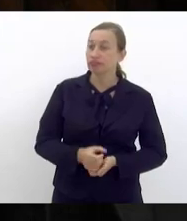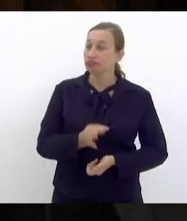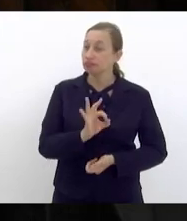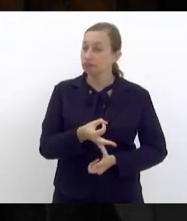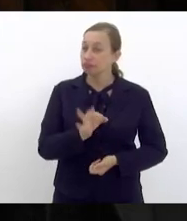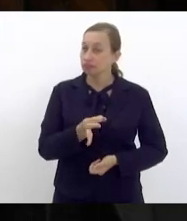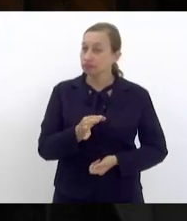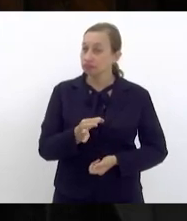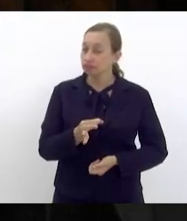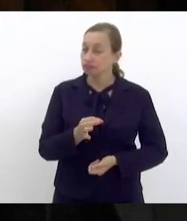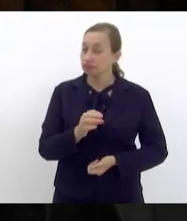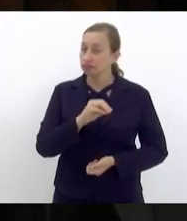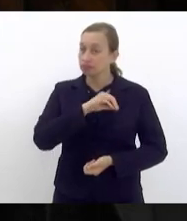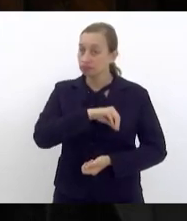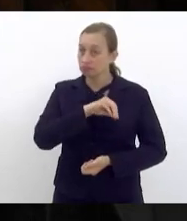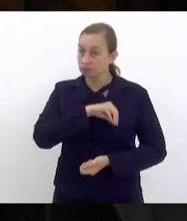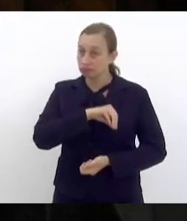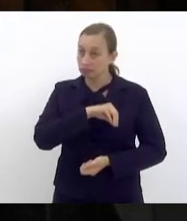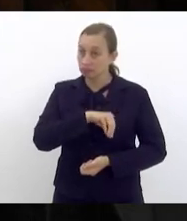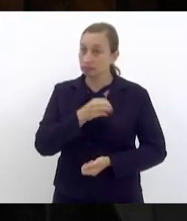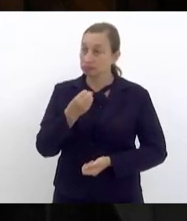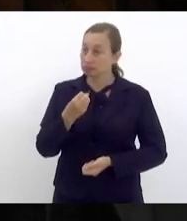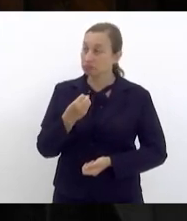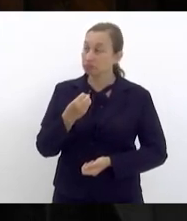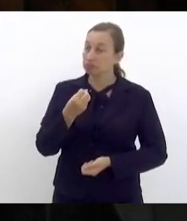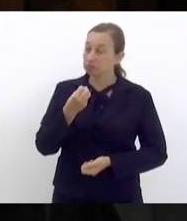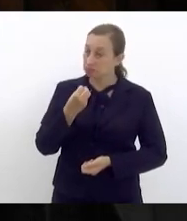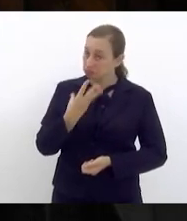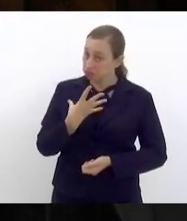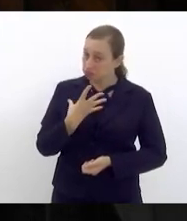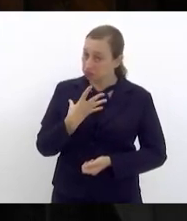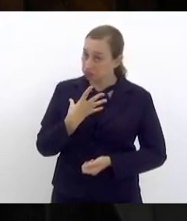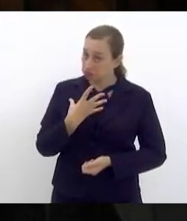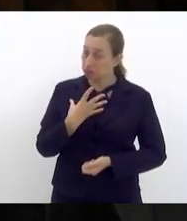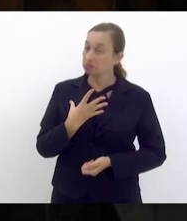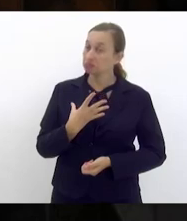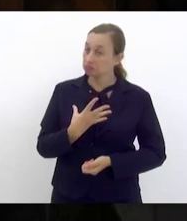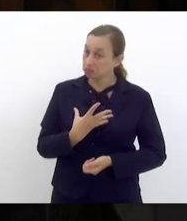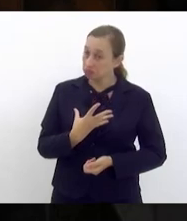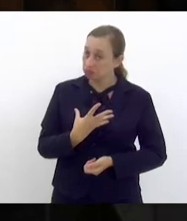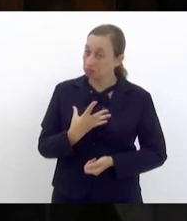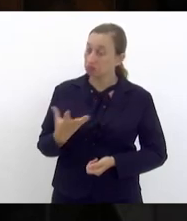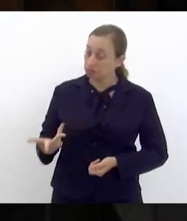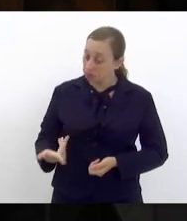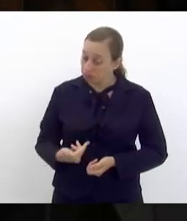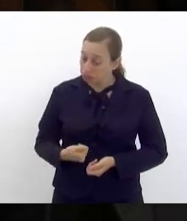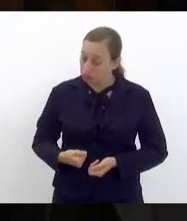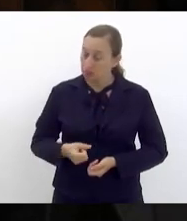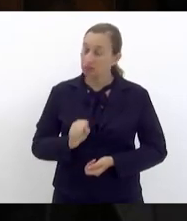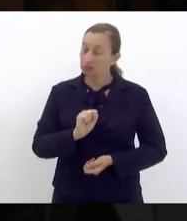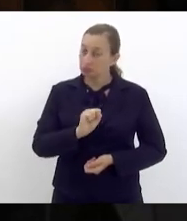justamente remunerado e muito bem qualificado.